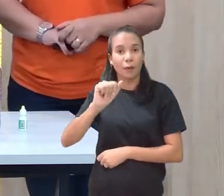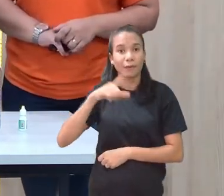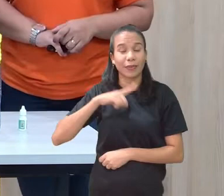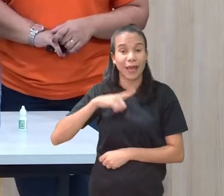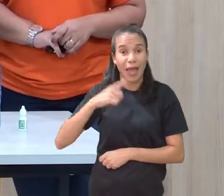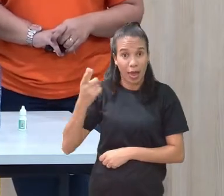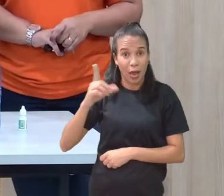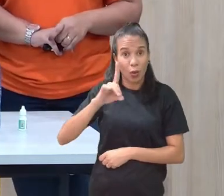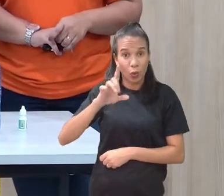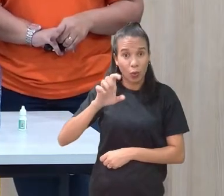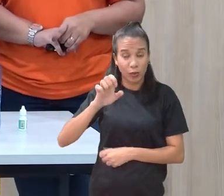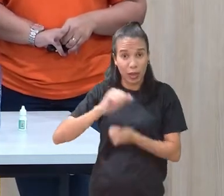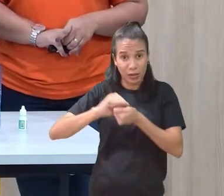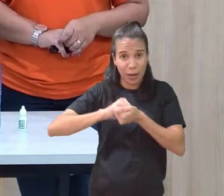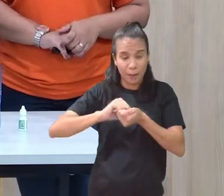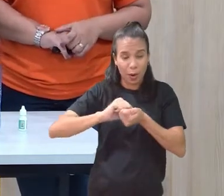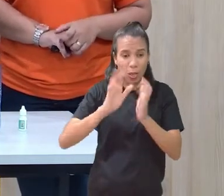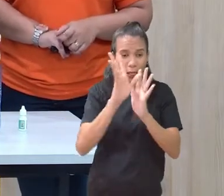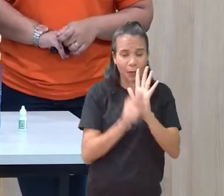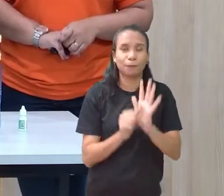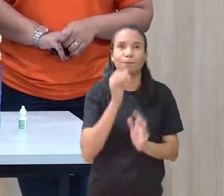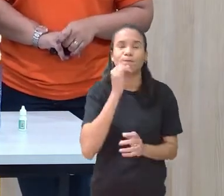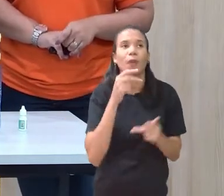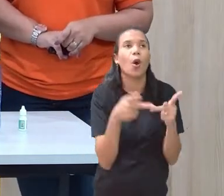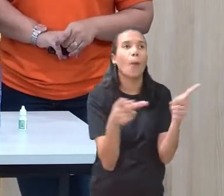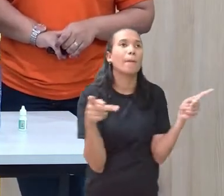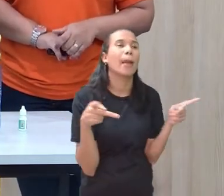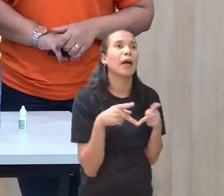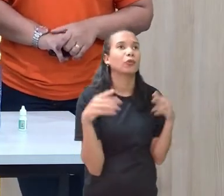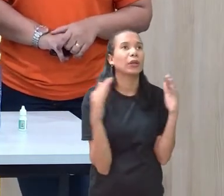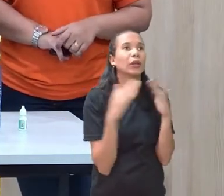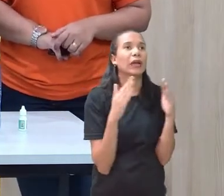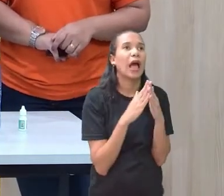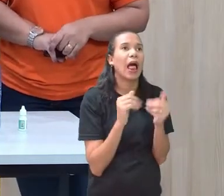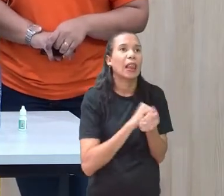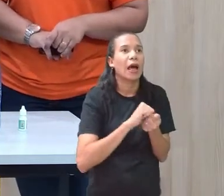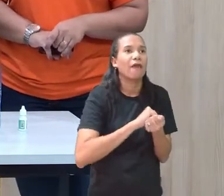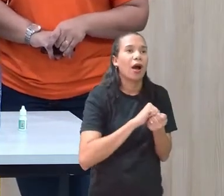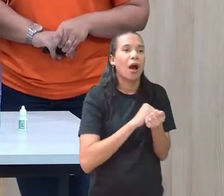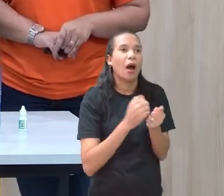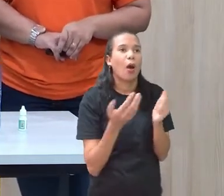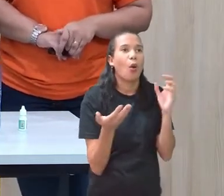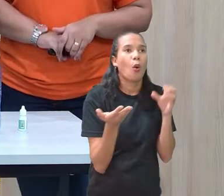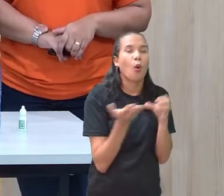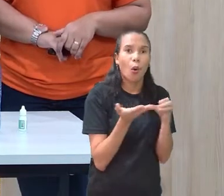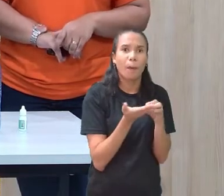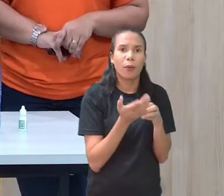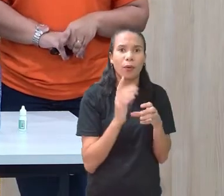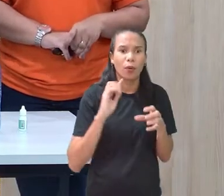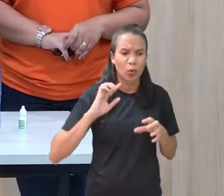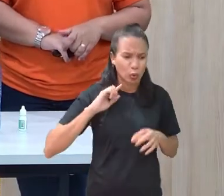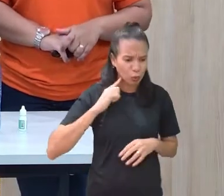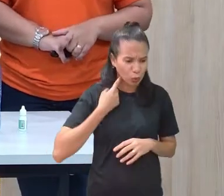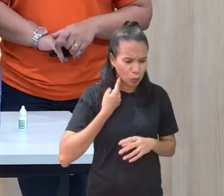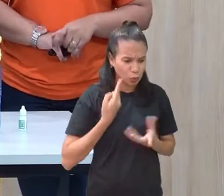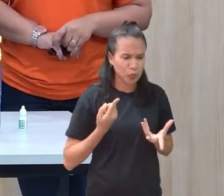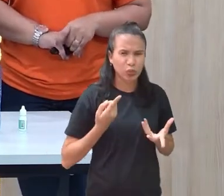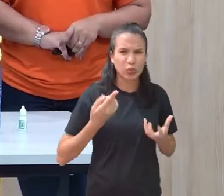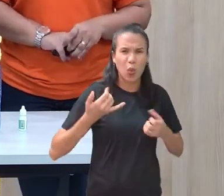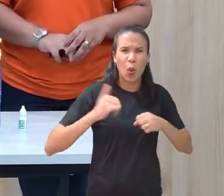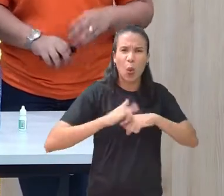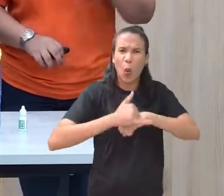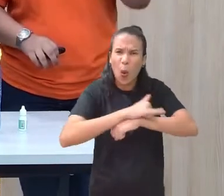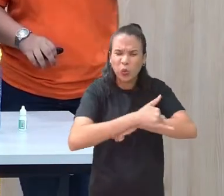a gordura. Vocês já viram, foi lavar um prato em casa, lavar alguma coisa, né, um copo, e aí tá todo engordurado, com